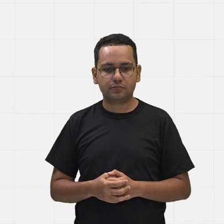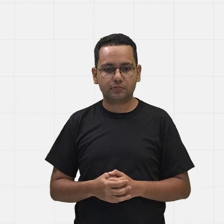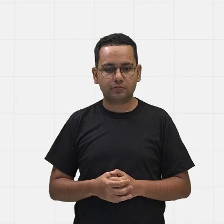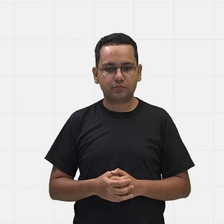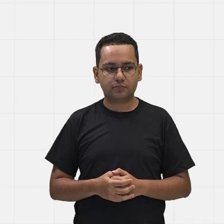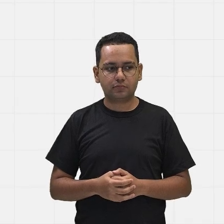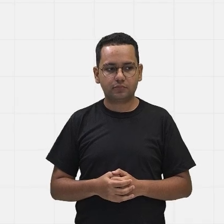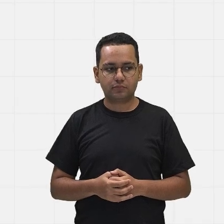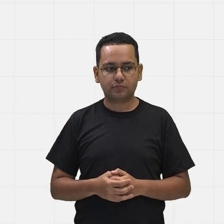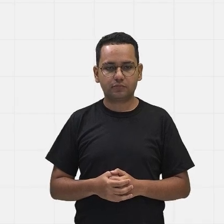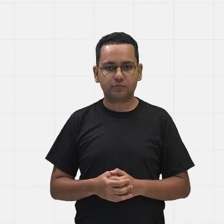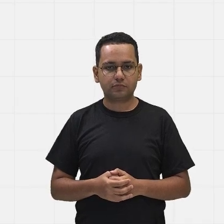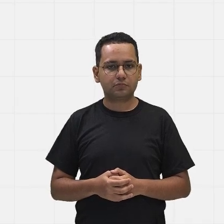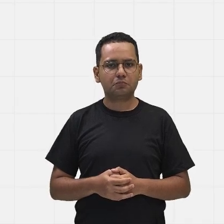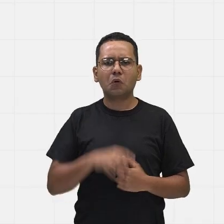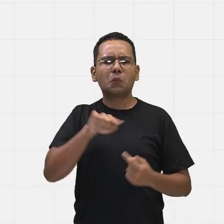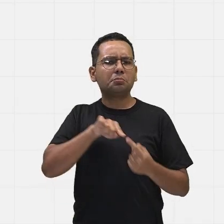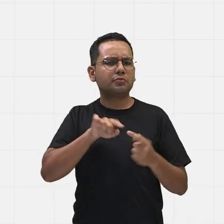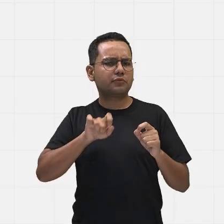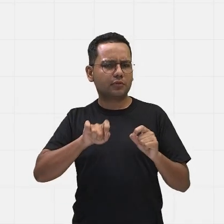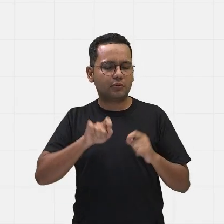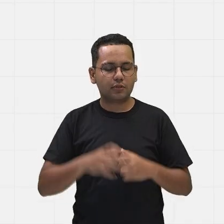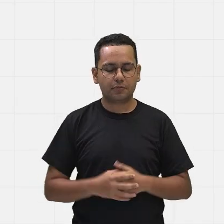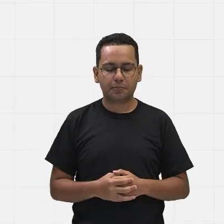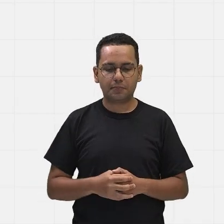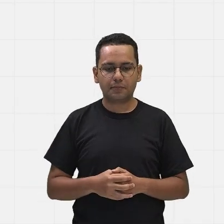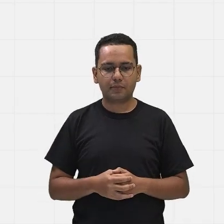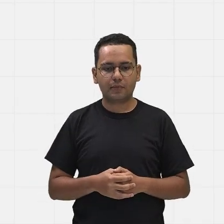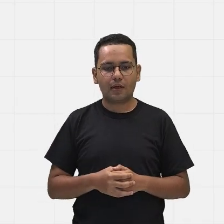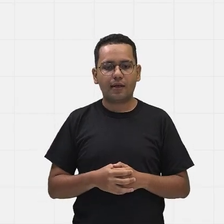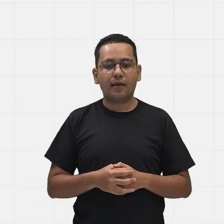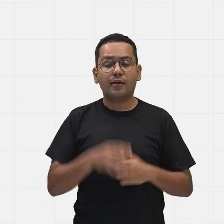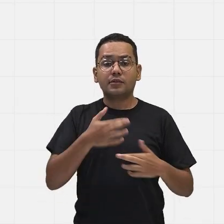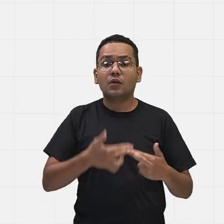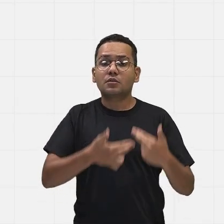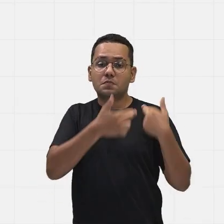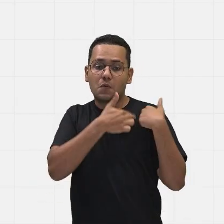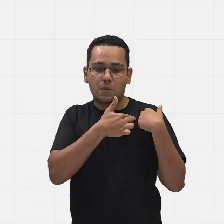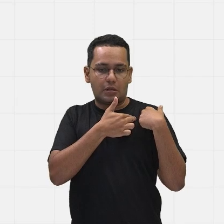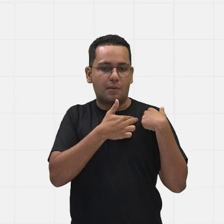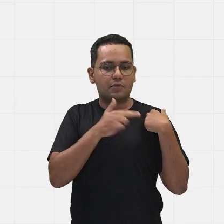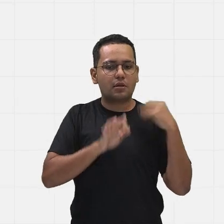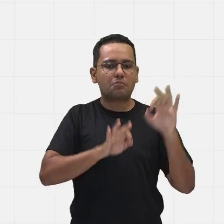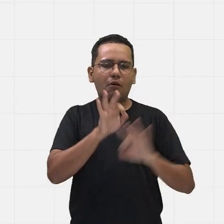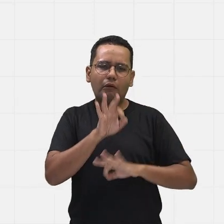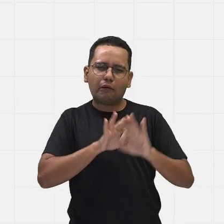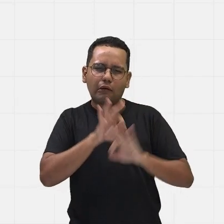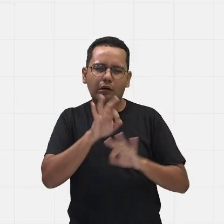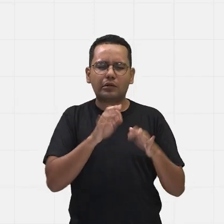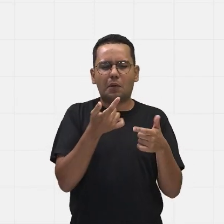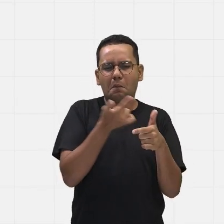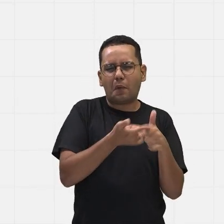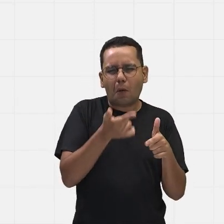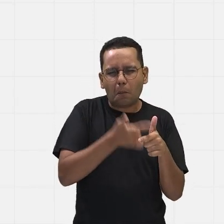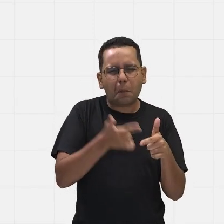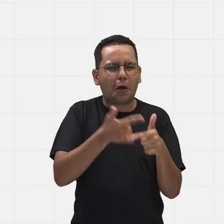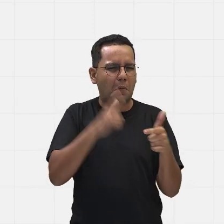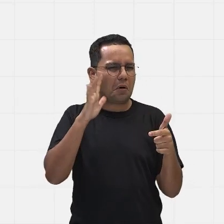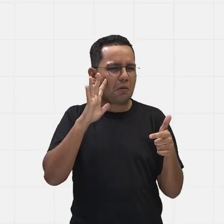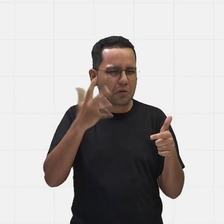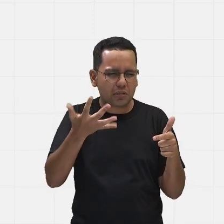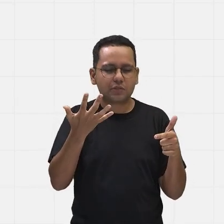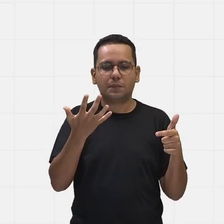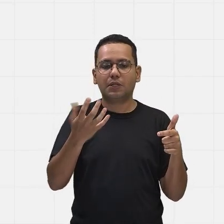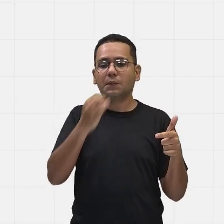verificação de possíveis problemas técnicos, tanto faz ser de software, do hardware, ou algum periférico que você está